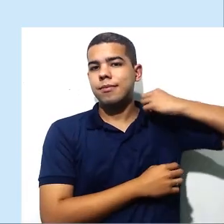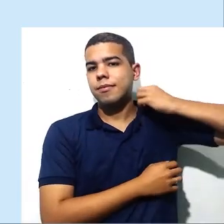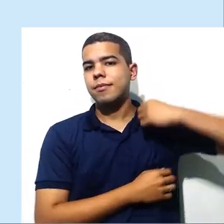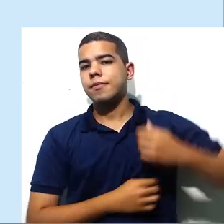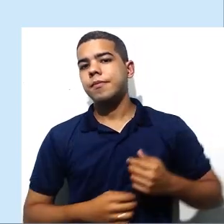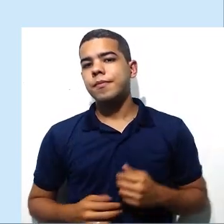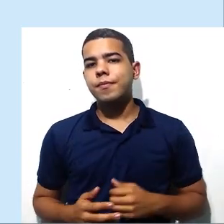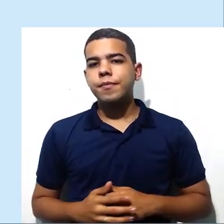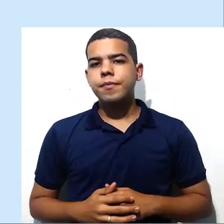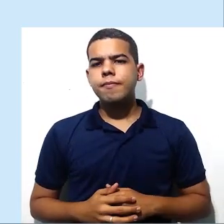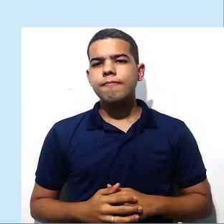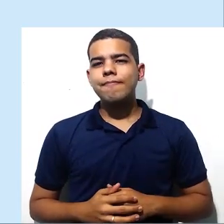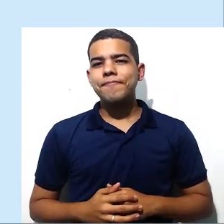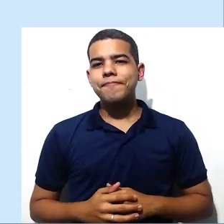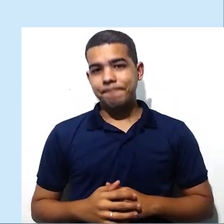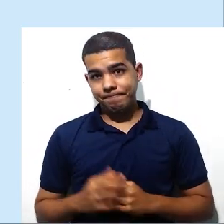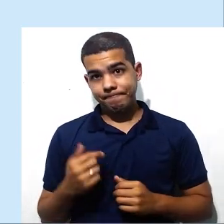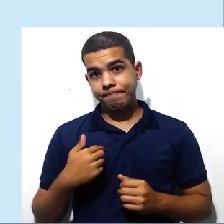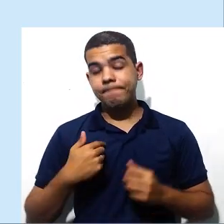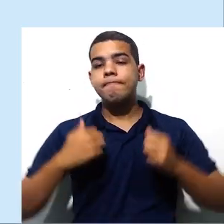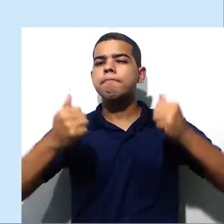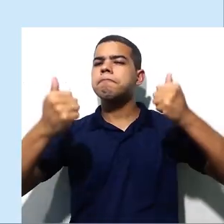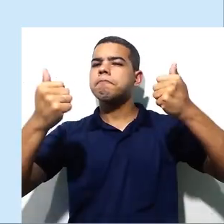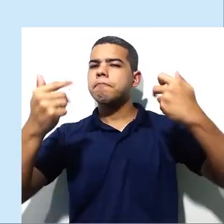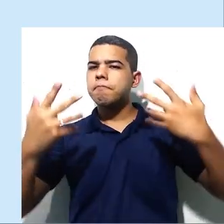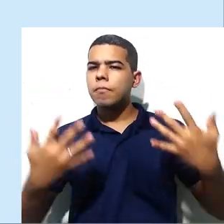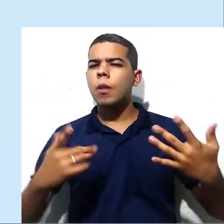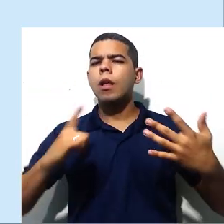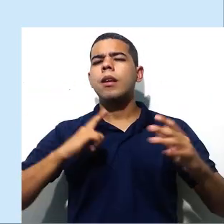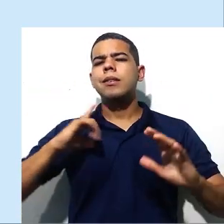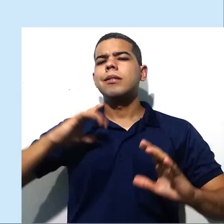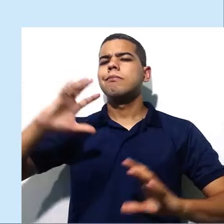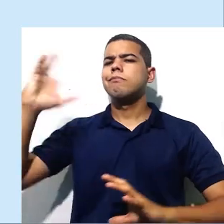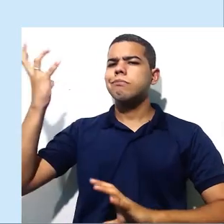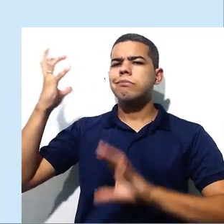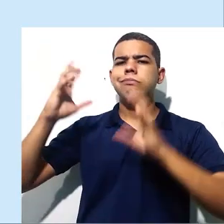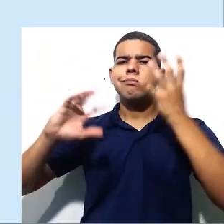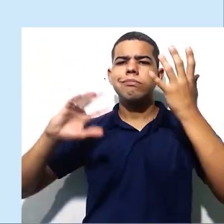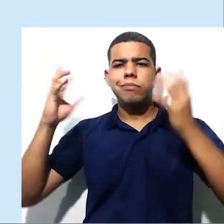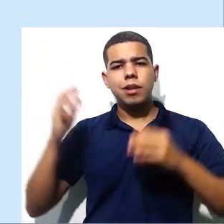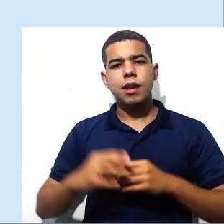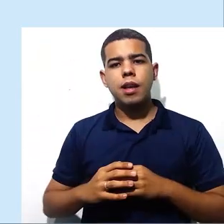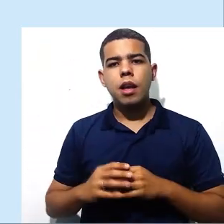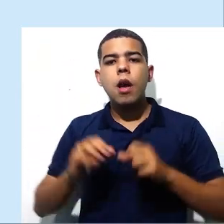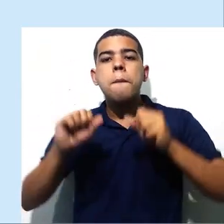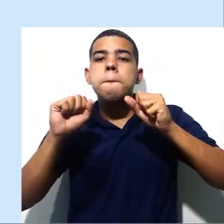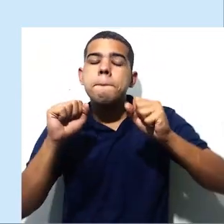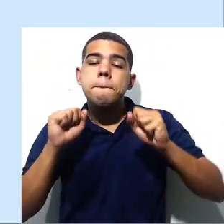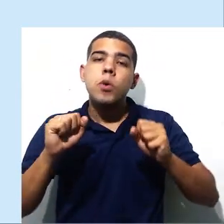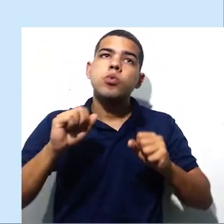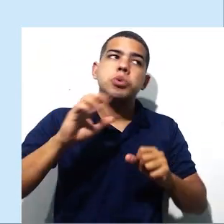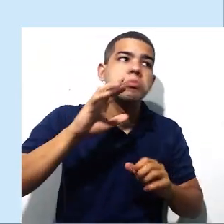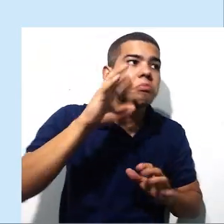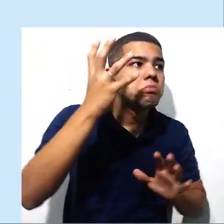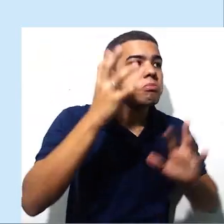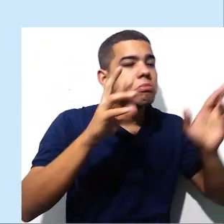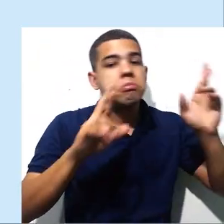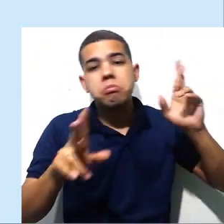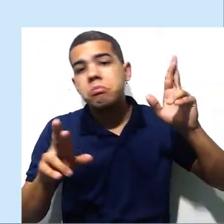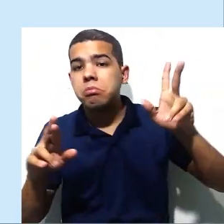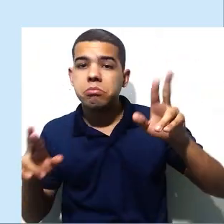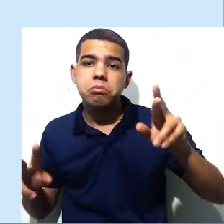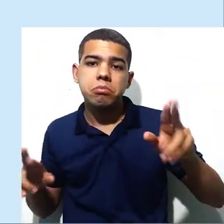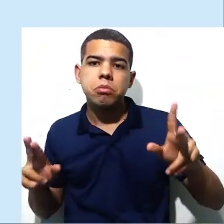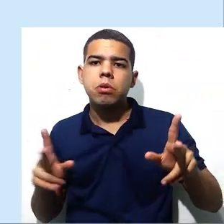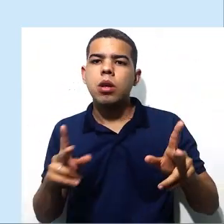vocês das consequências da ação do homem, o que pode acontecer com a gente, com os